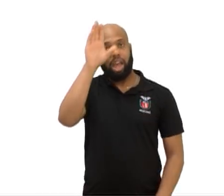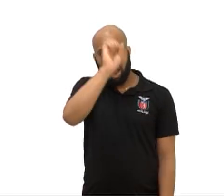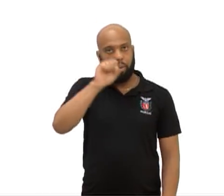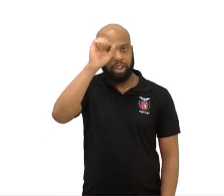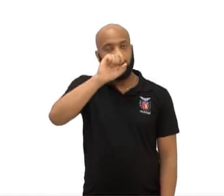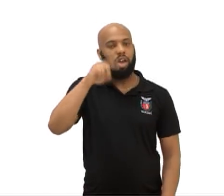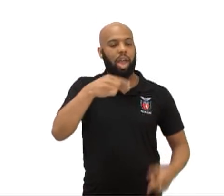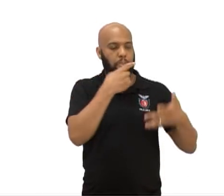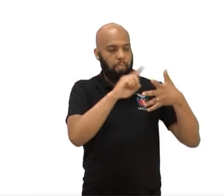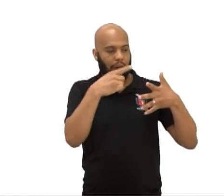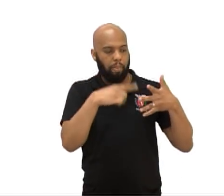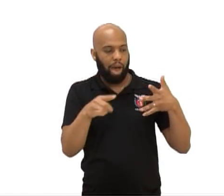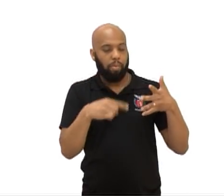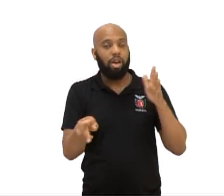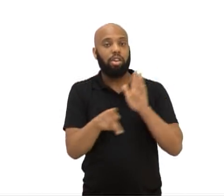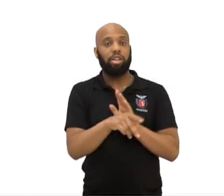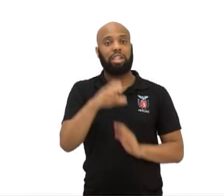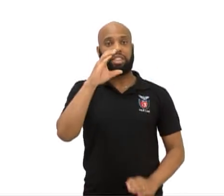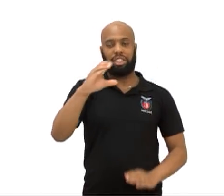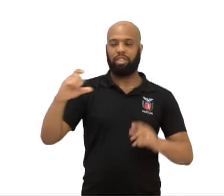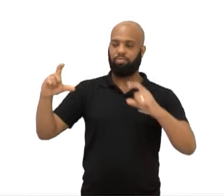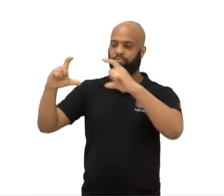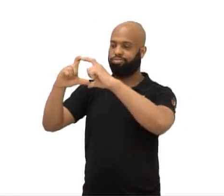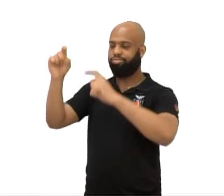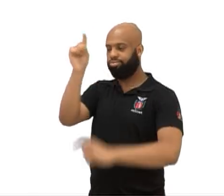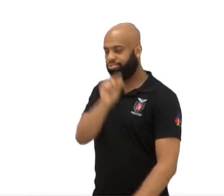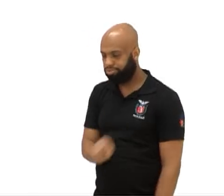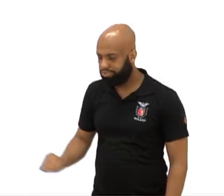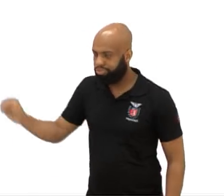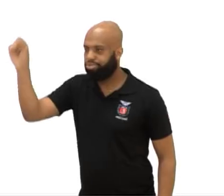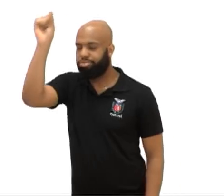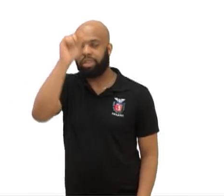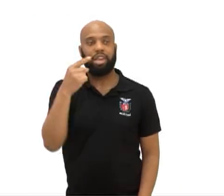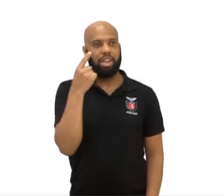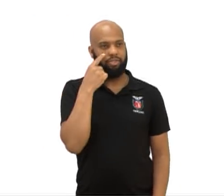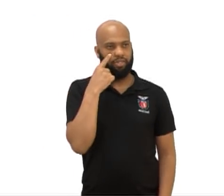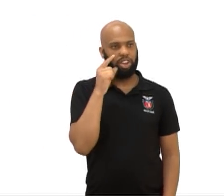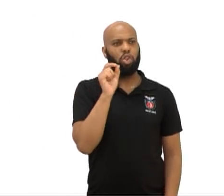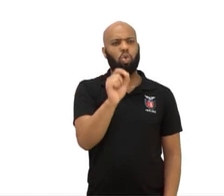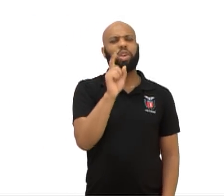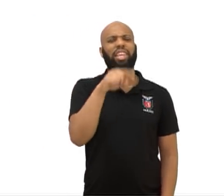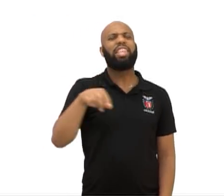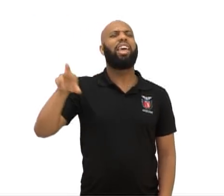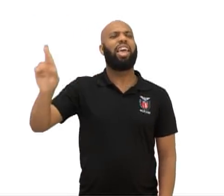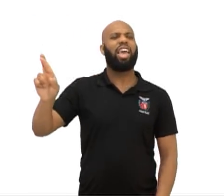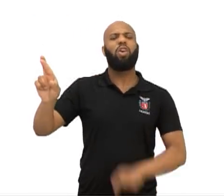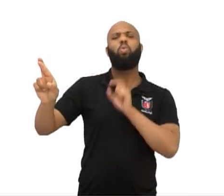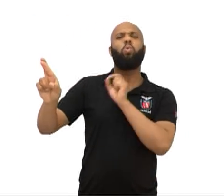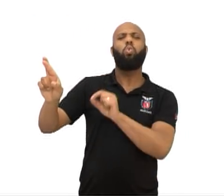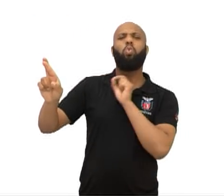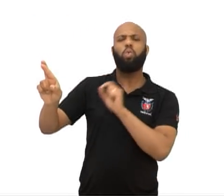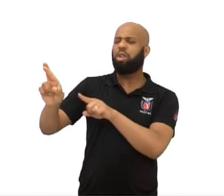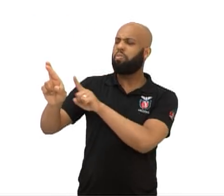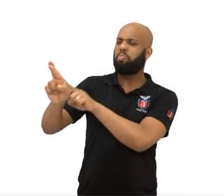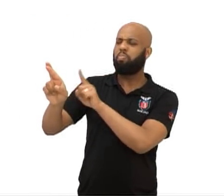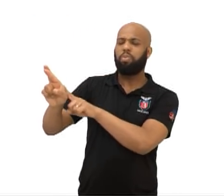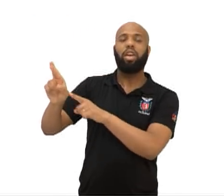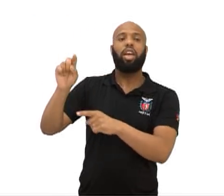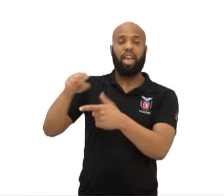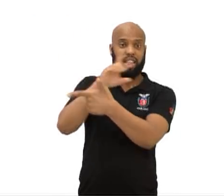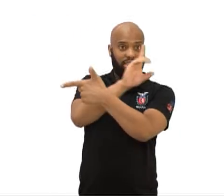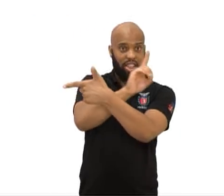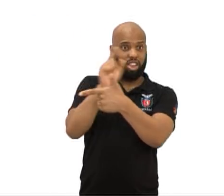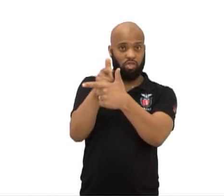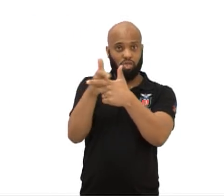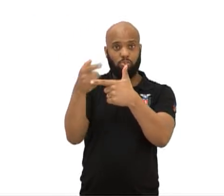são alguns elementos da nossa circunferência. Mas vejamos aqui, quem que é esse raio? O raio é a